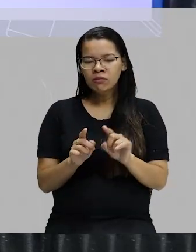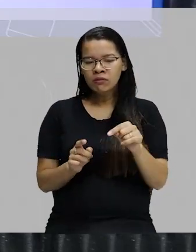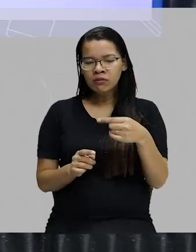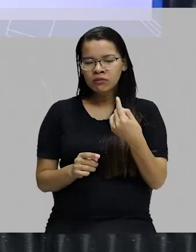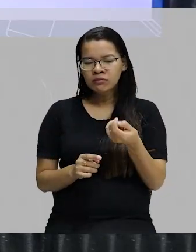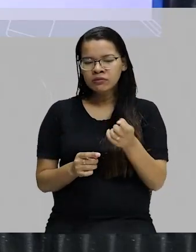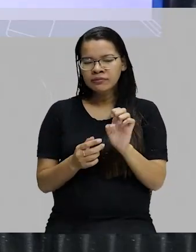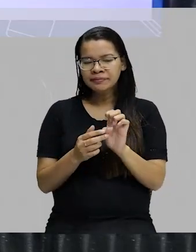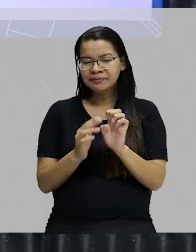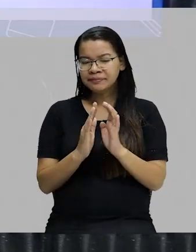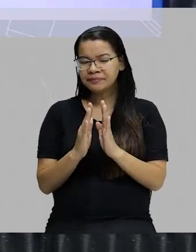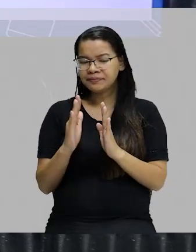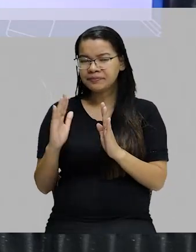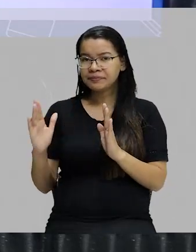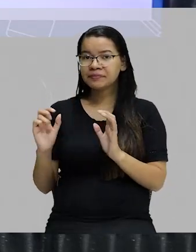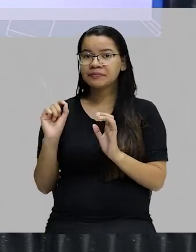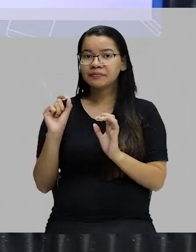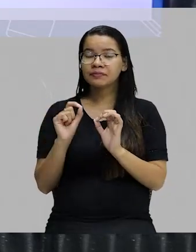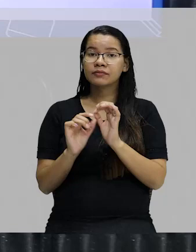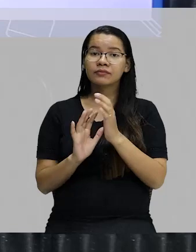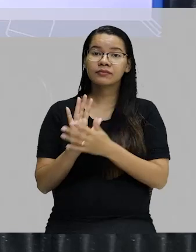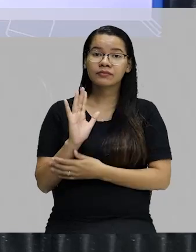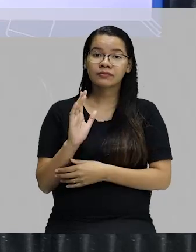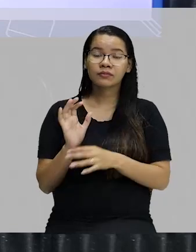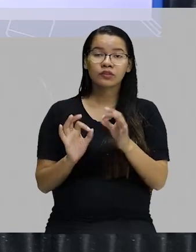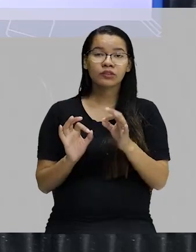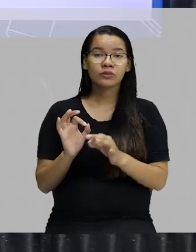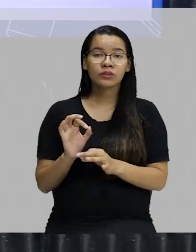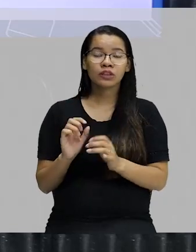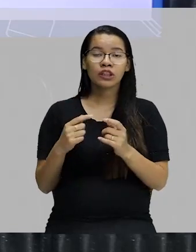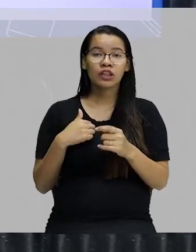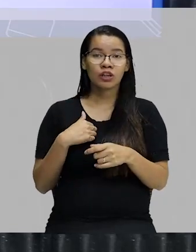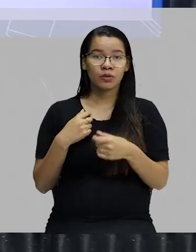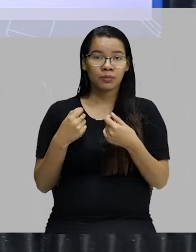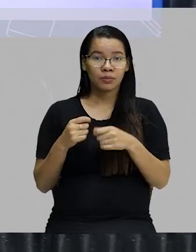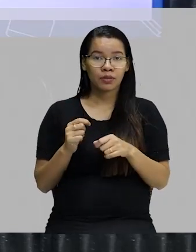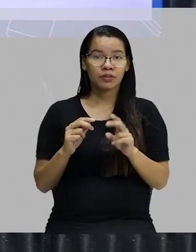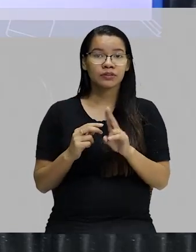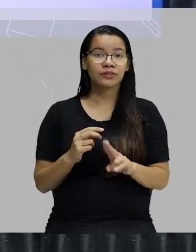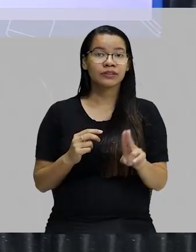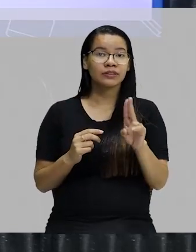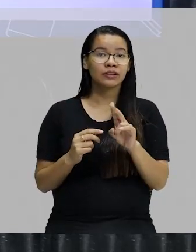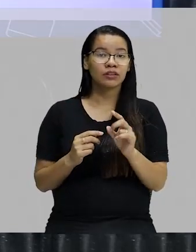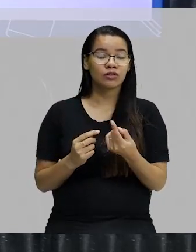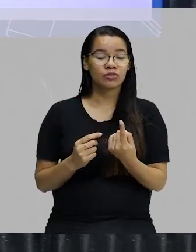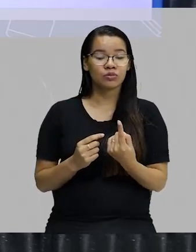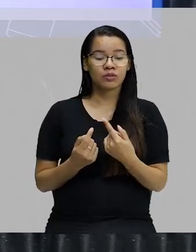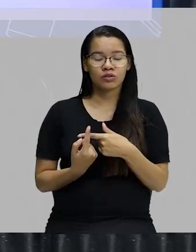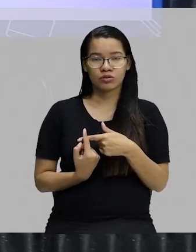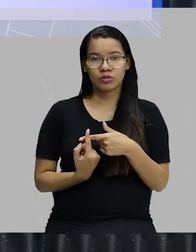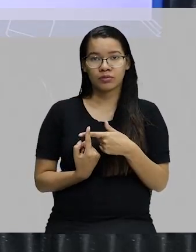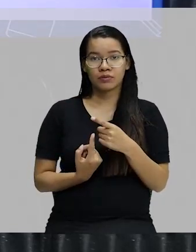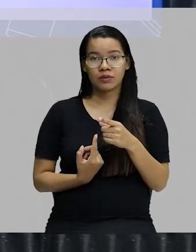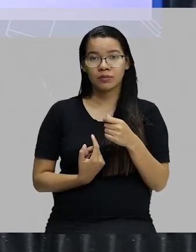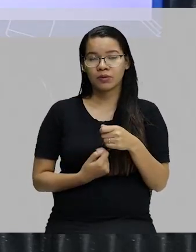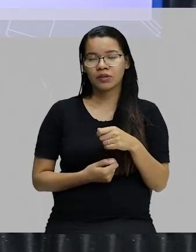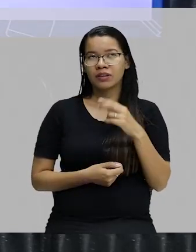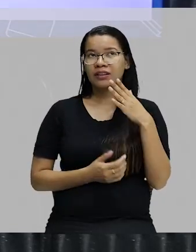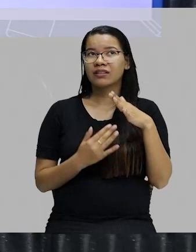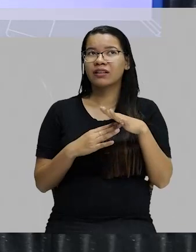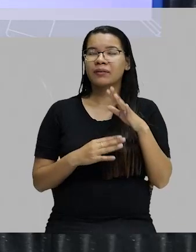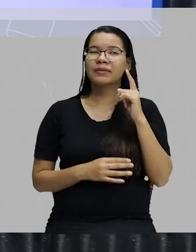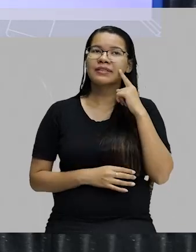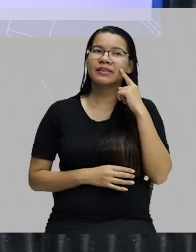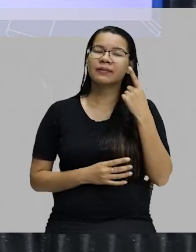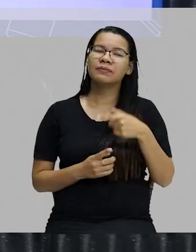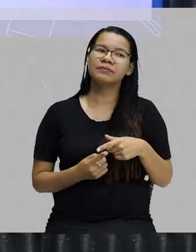outra sequência que é gerada justamente para que eu possa usar essa sequência numa soma. Você poderia pensar assim,